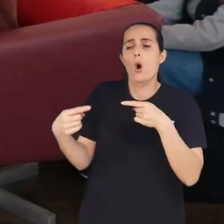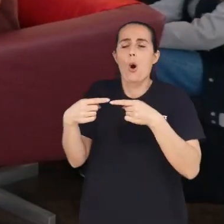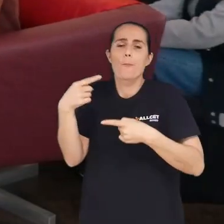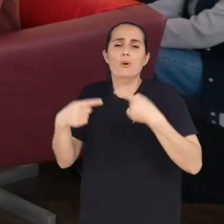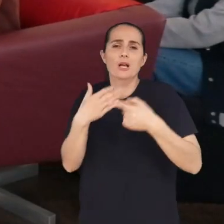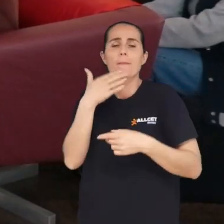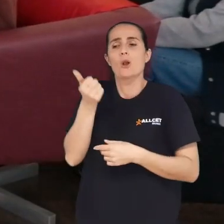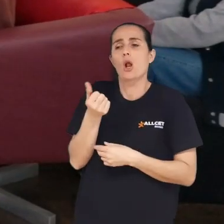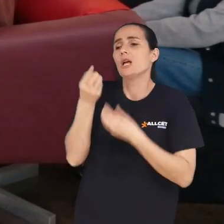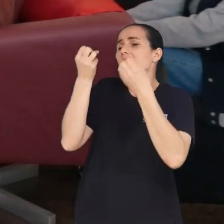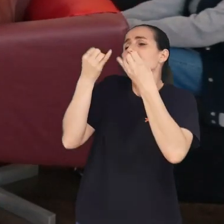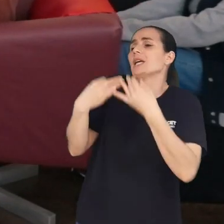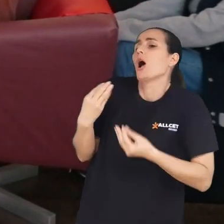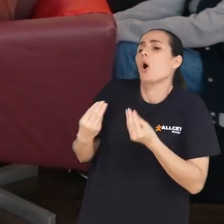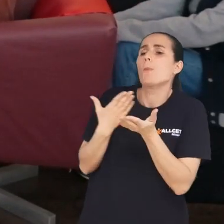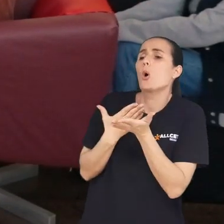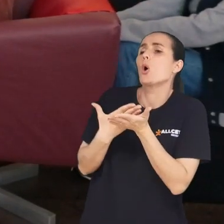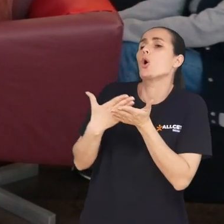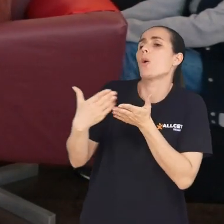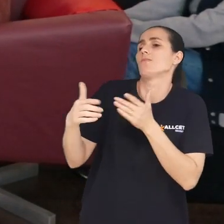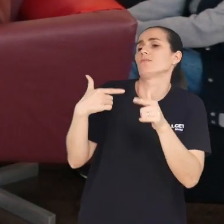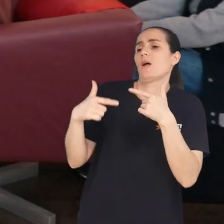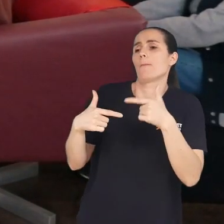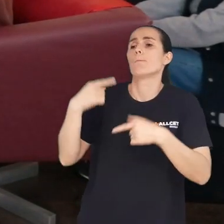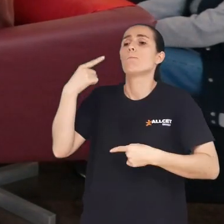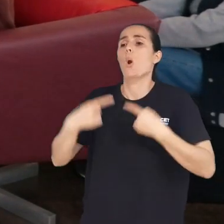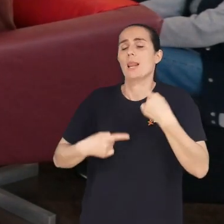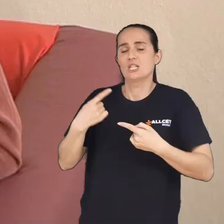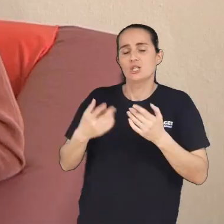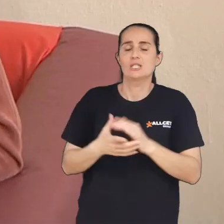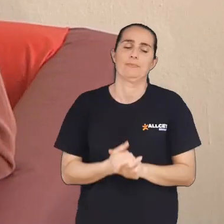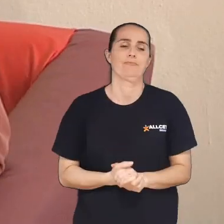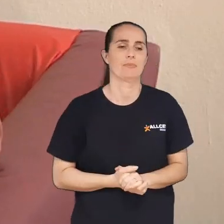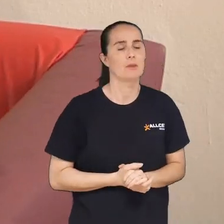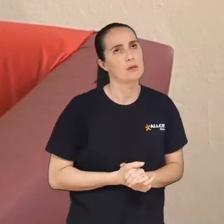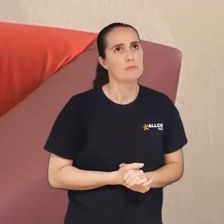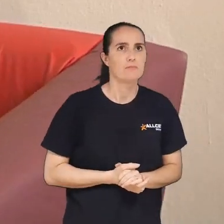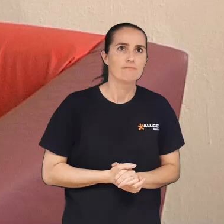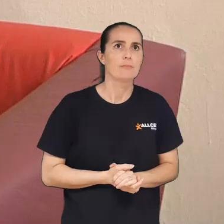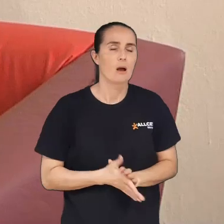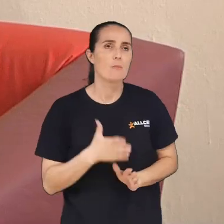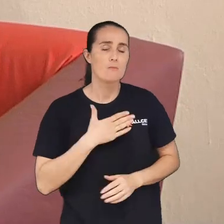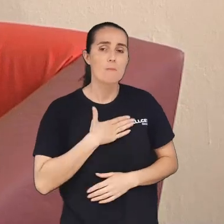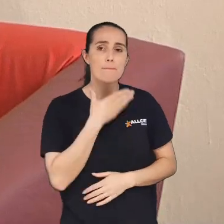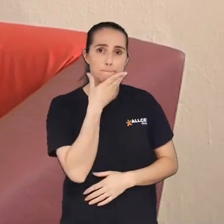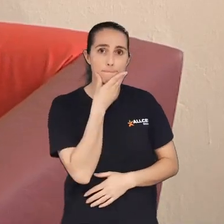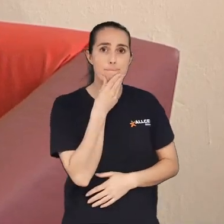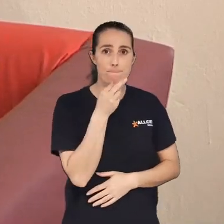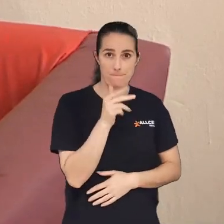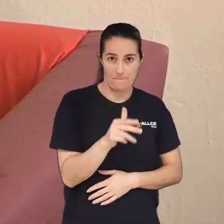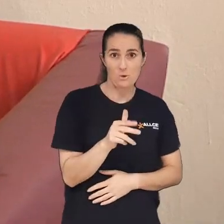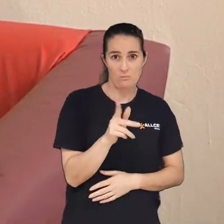política. Eu não digo qualificado, eu digo assim, o meu irmão, ele realmente tem mais